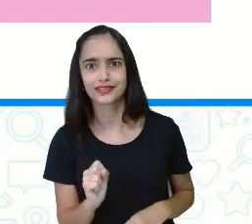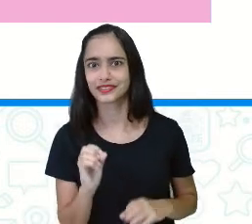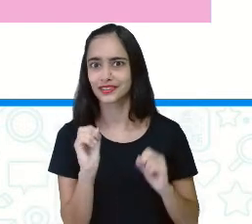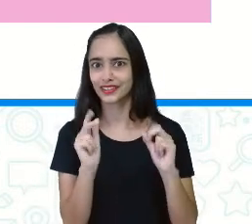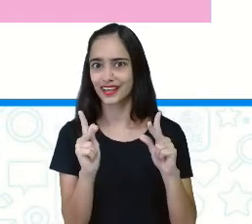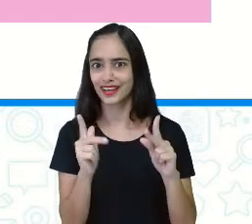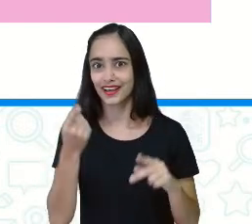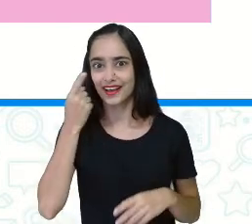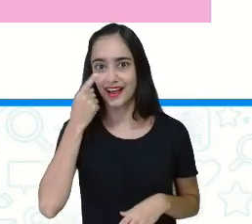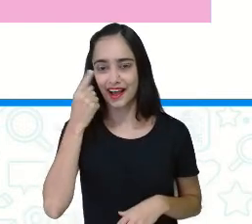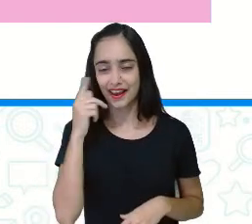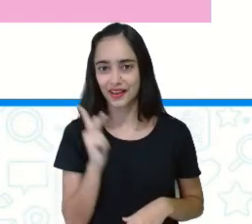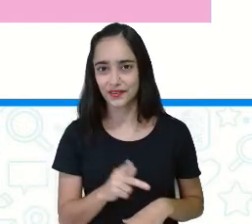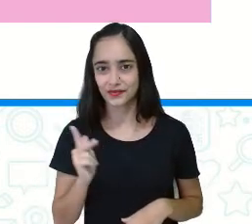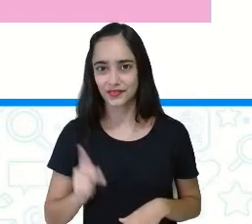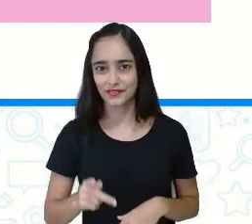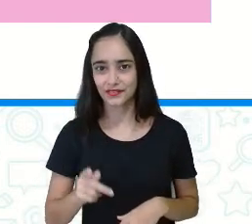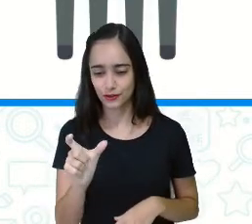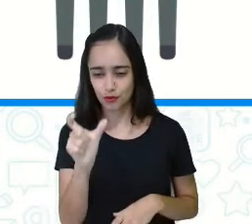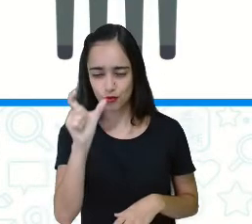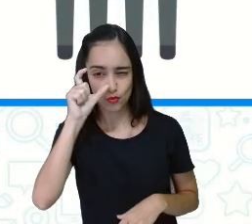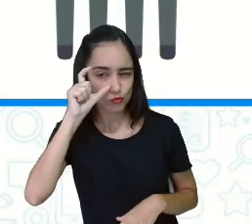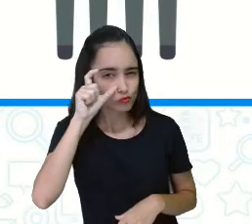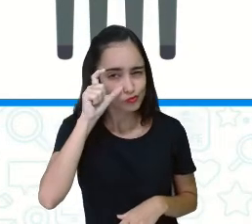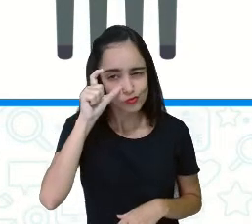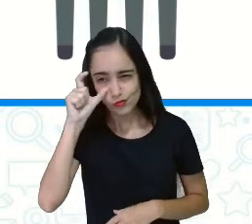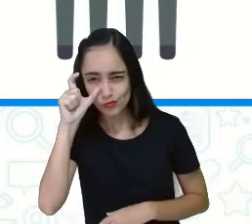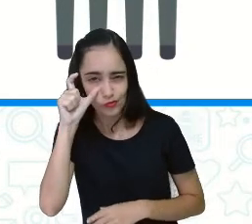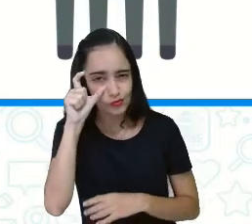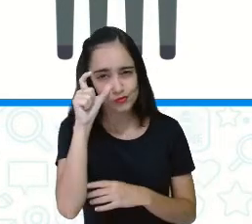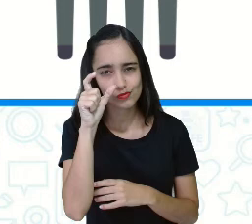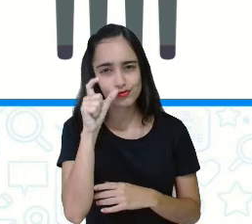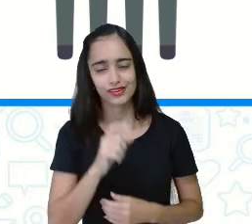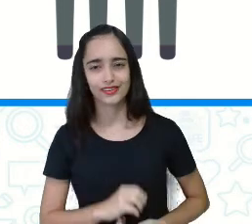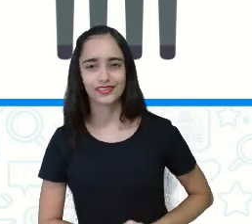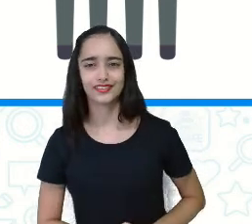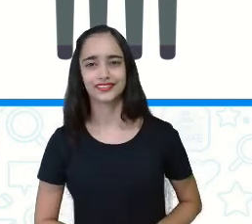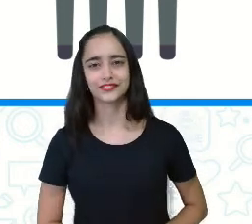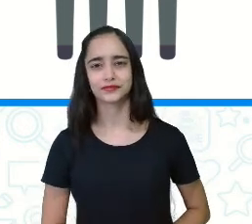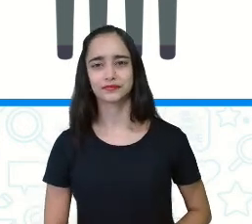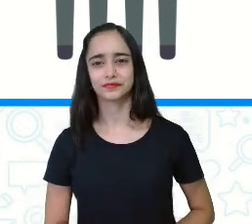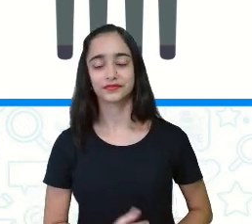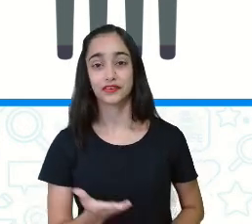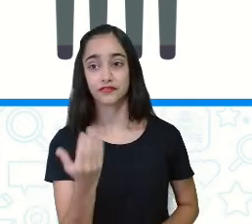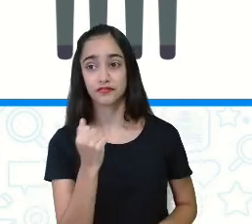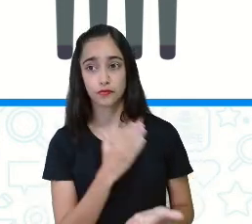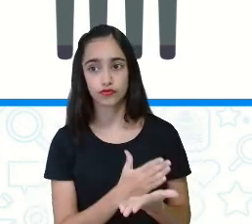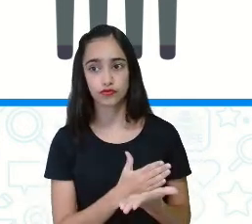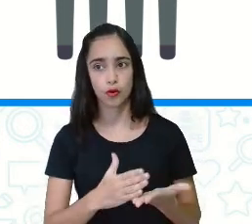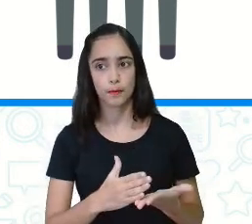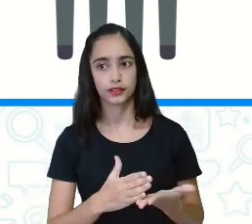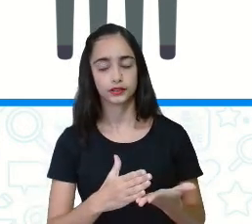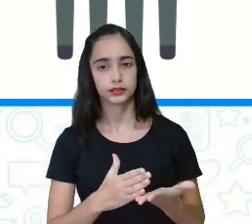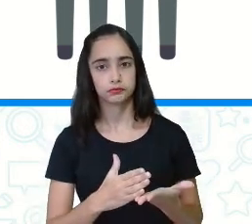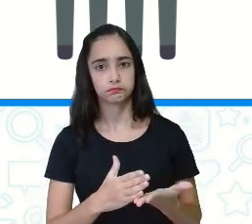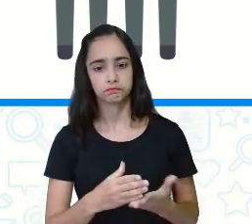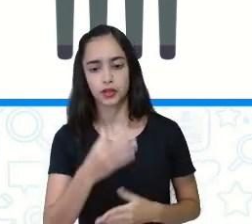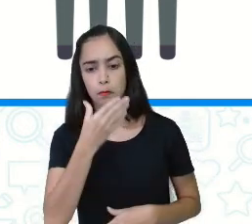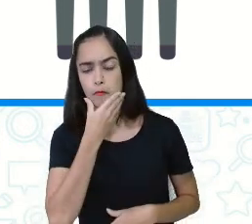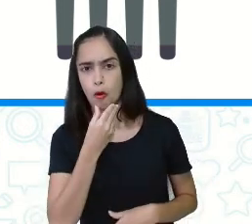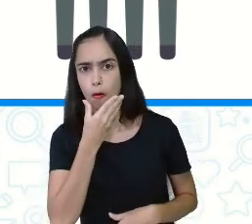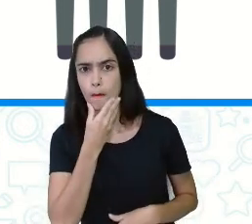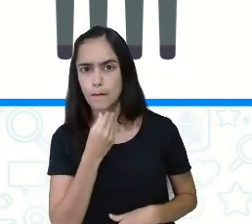a lupa de olho nas rimas. Vamos começar pelo Menino Azul,